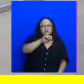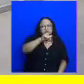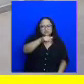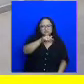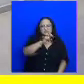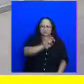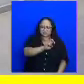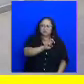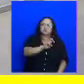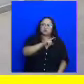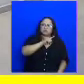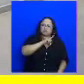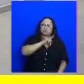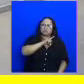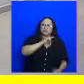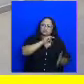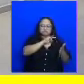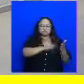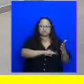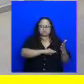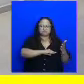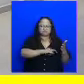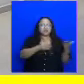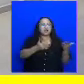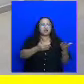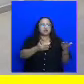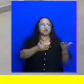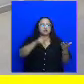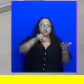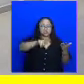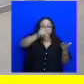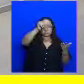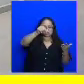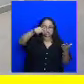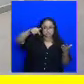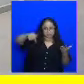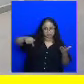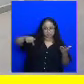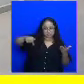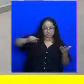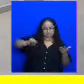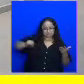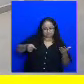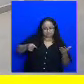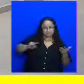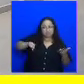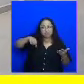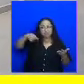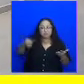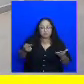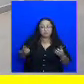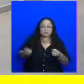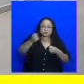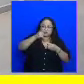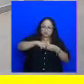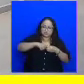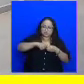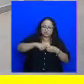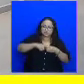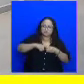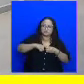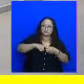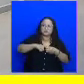1975. A Time Mania vão sortear 7 dezenas, depois vós retornarão para o globo, e aí sim vamos